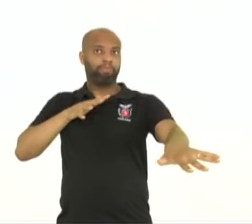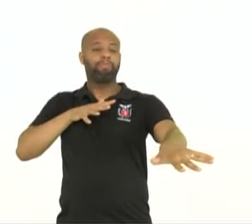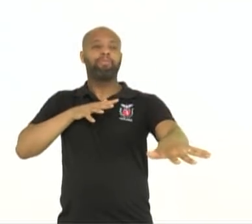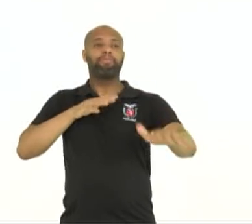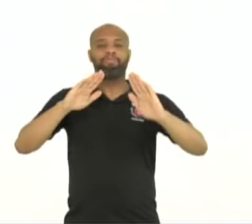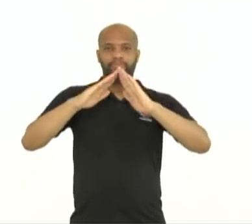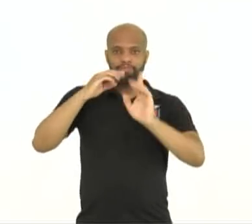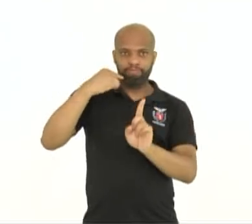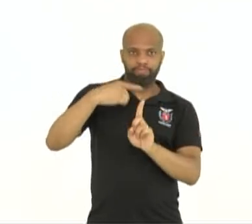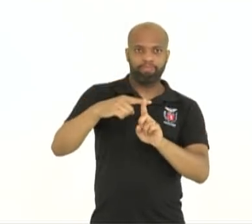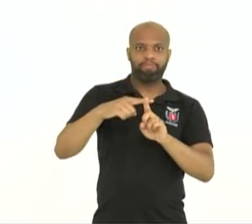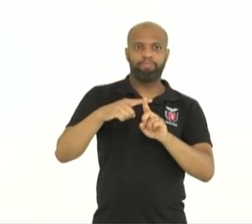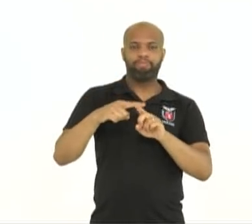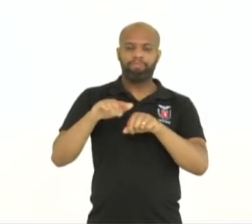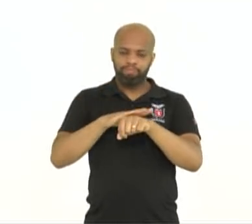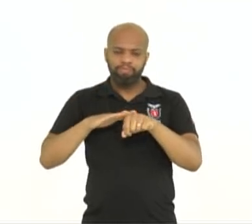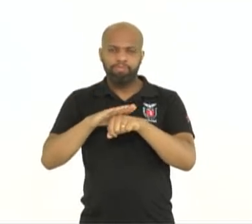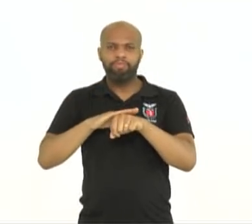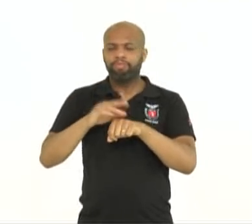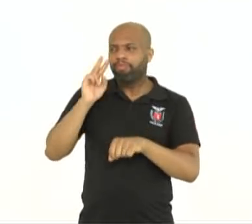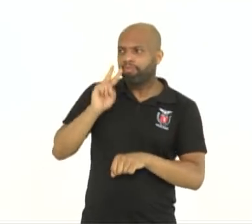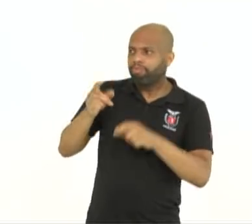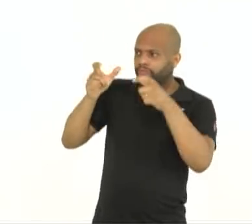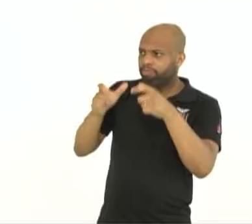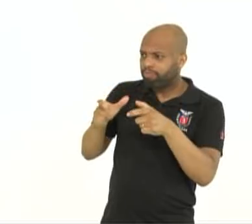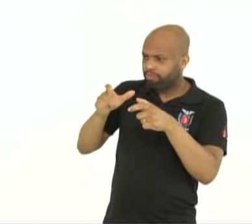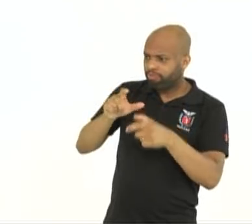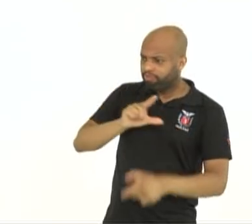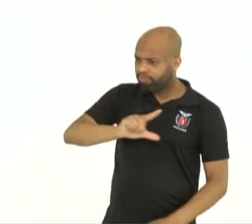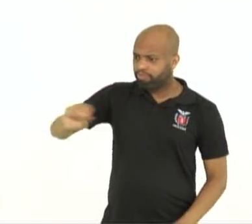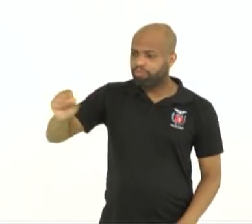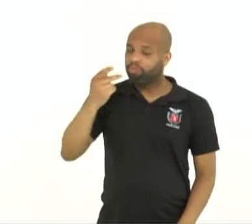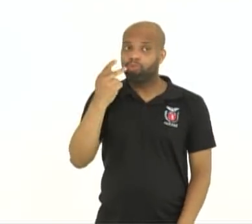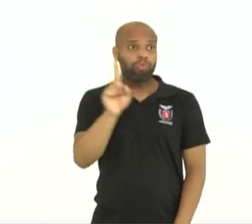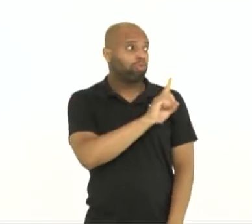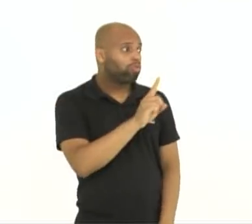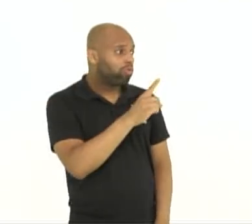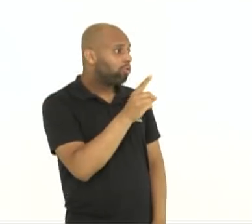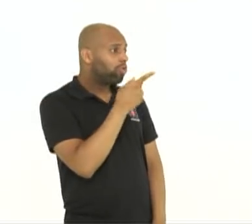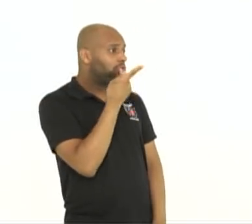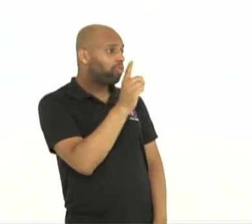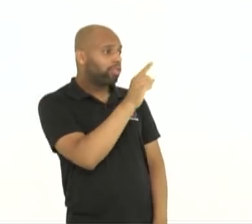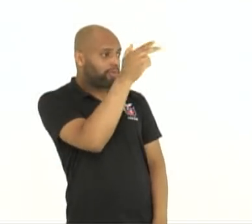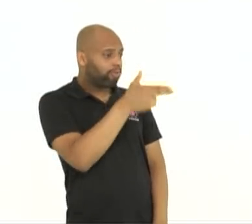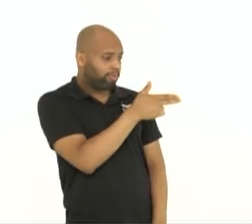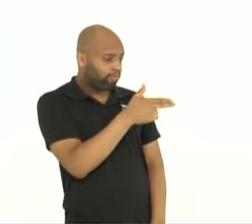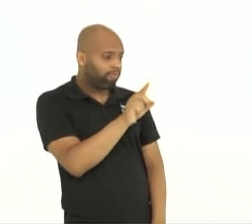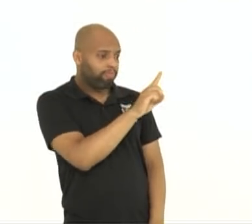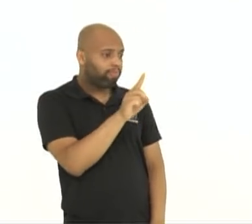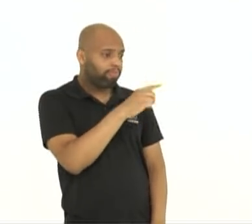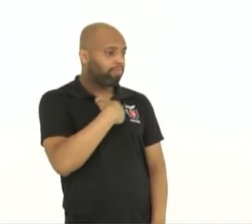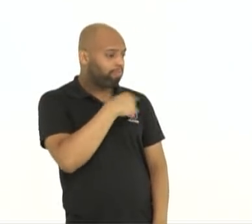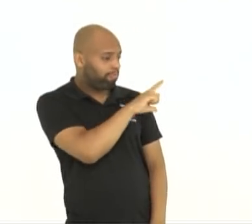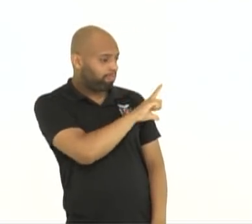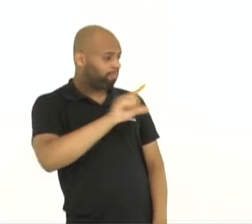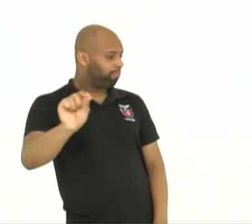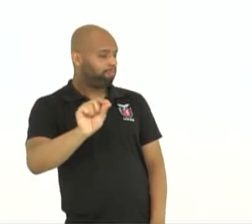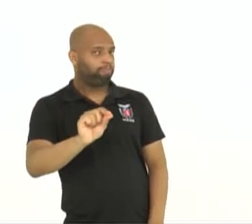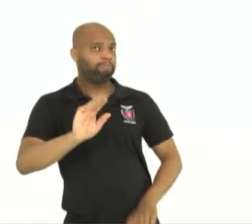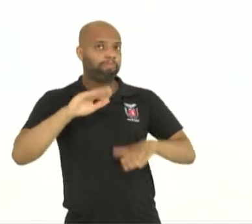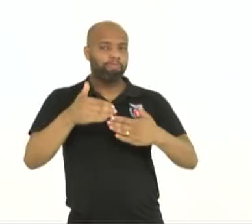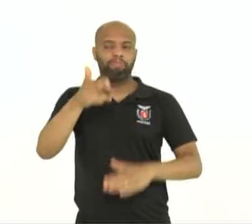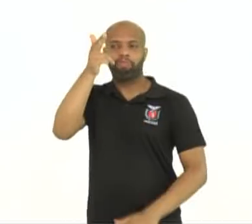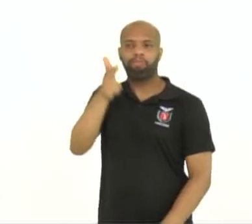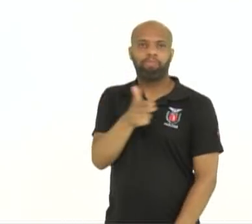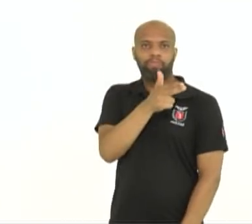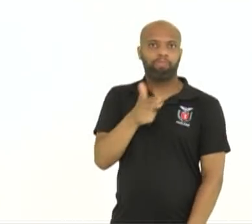para ver aonde que ela ia, e aí ela falou para ele não contar para o padre que ela tinha escapulido. O